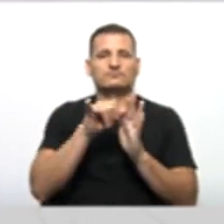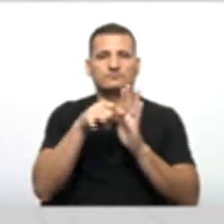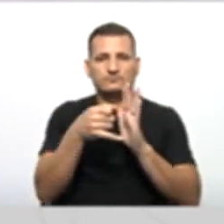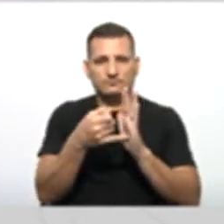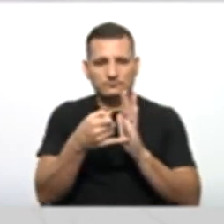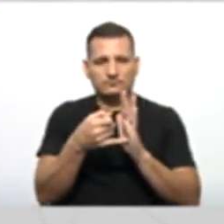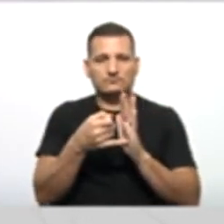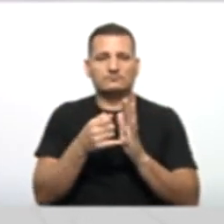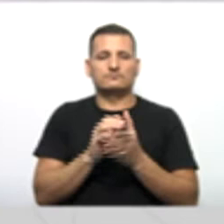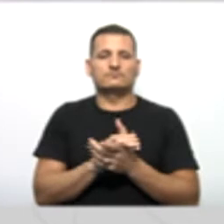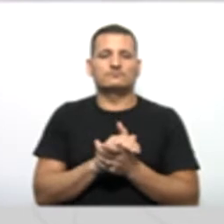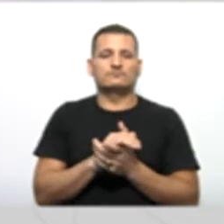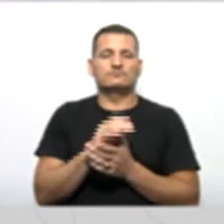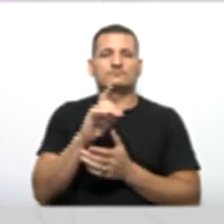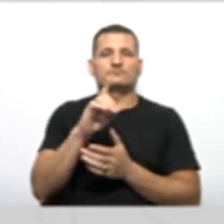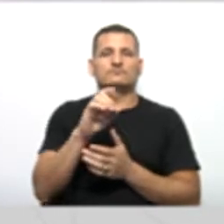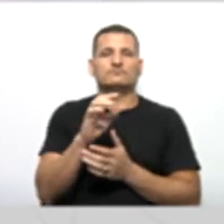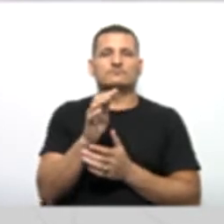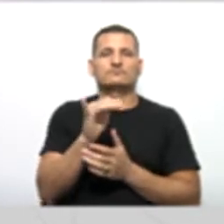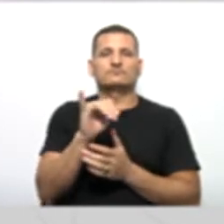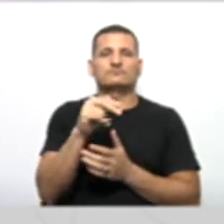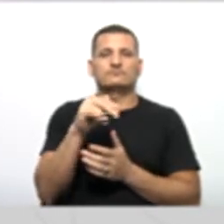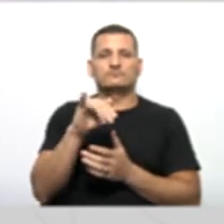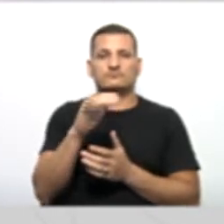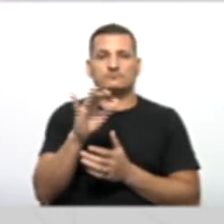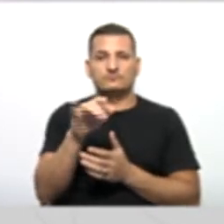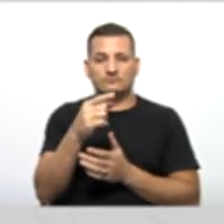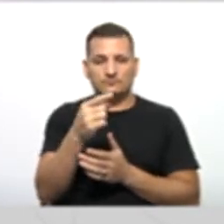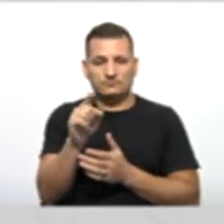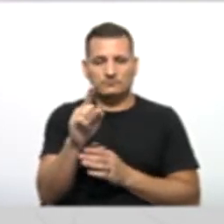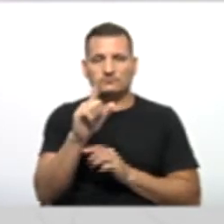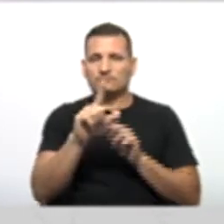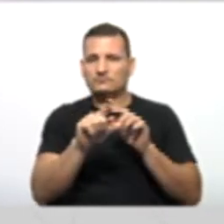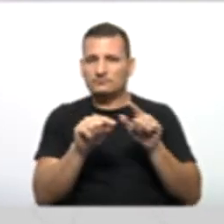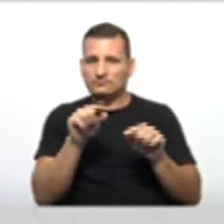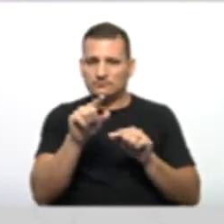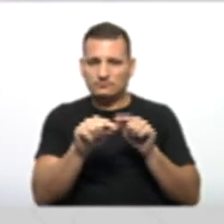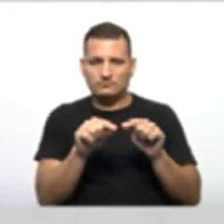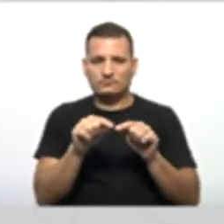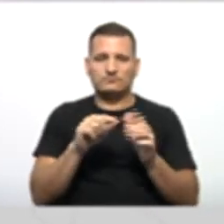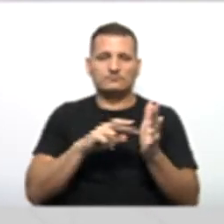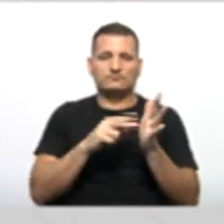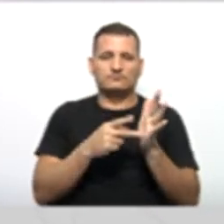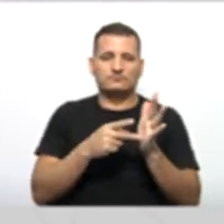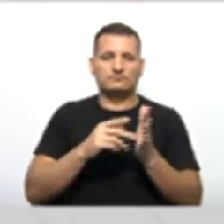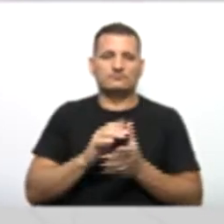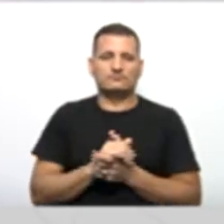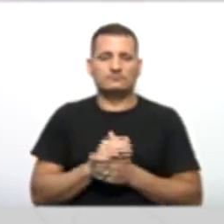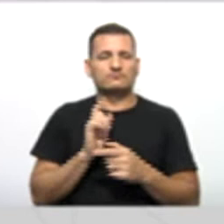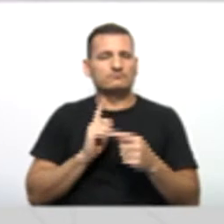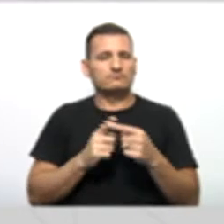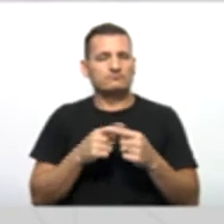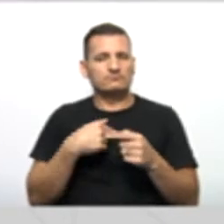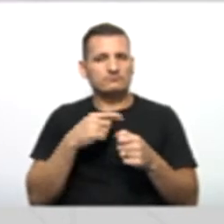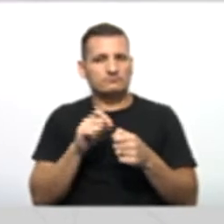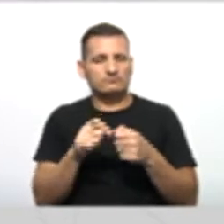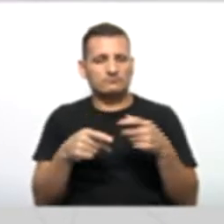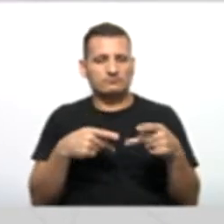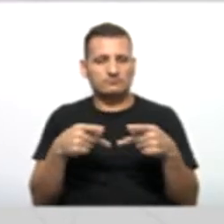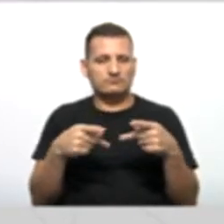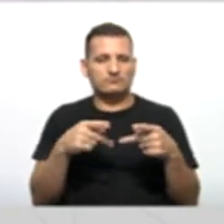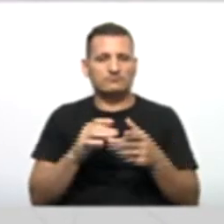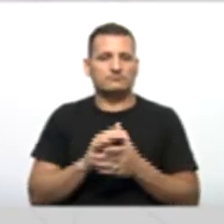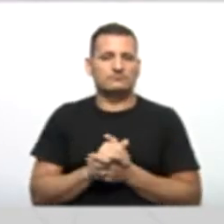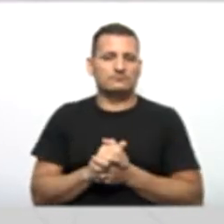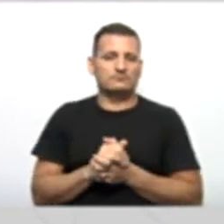justificativa, a definição dos resultados, tá? O que significa? Por que eu vou fazer esse meu projeto? Tá? O que